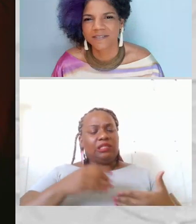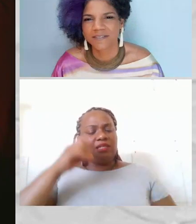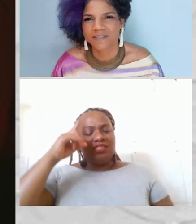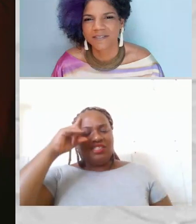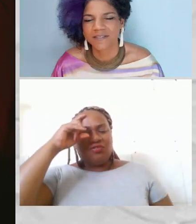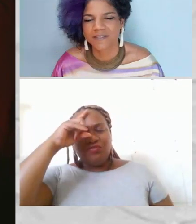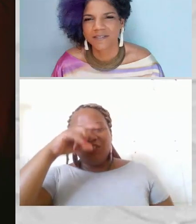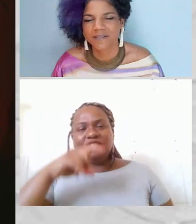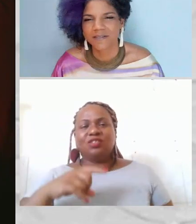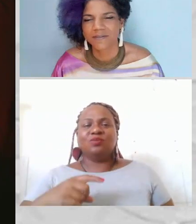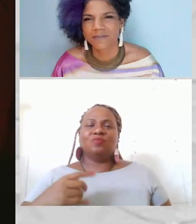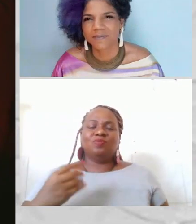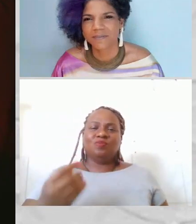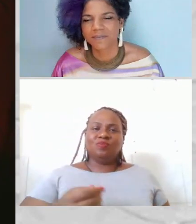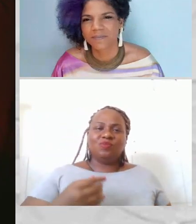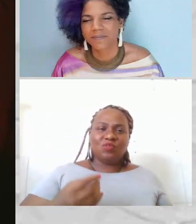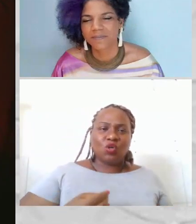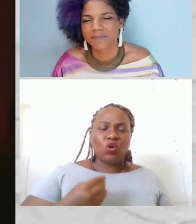que ponto